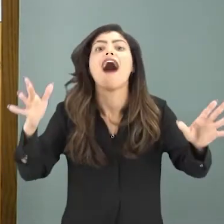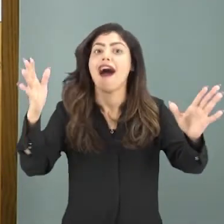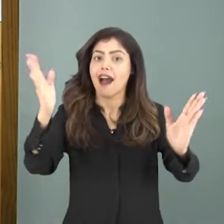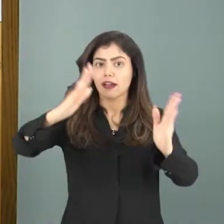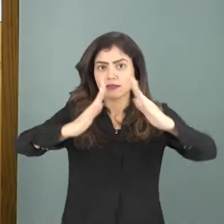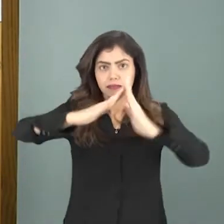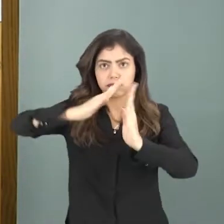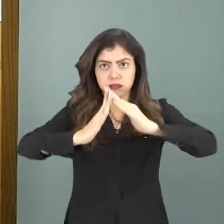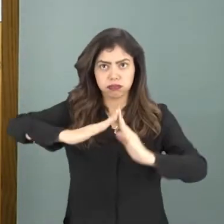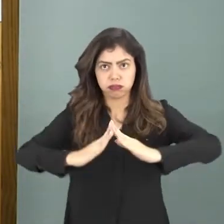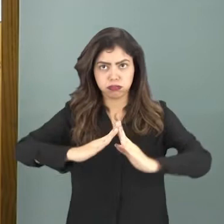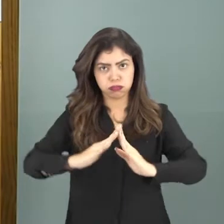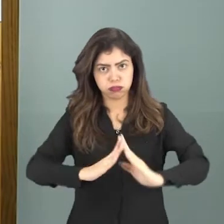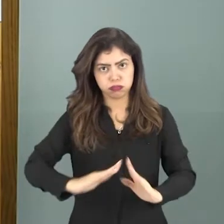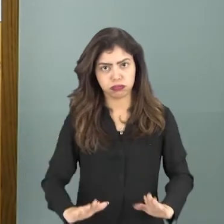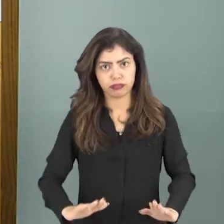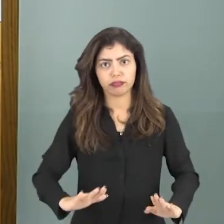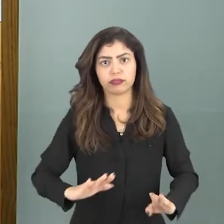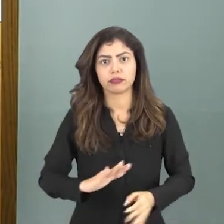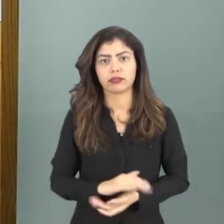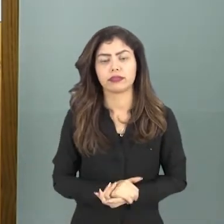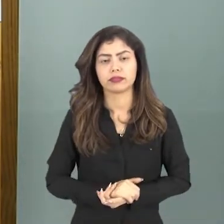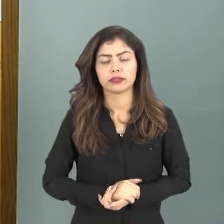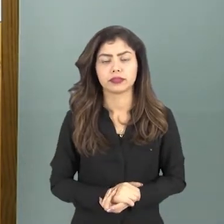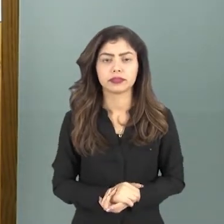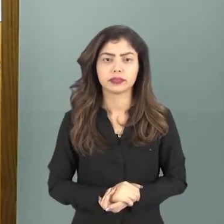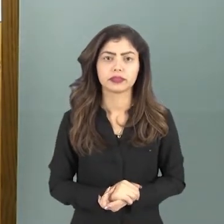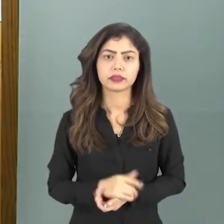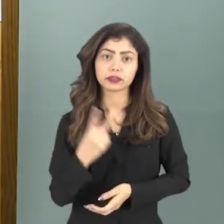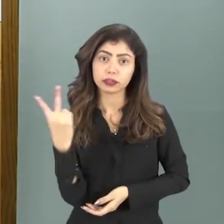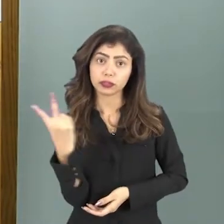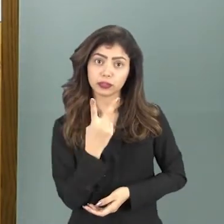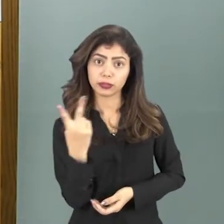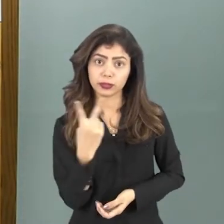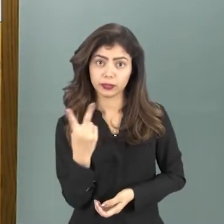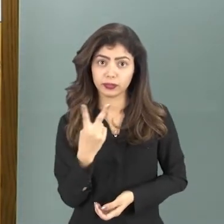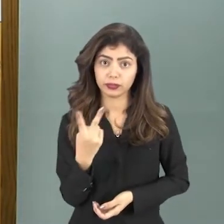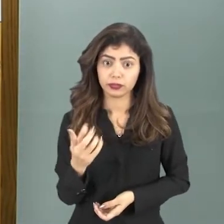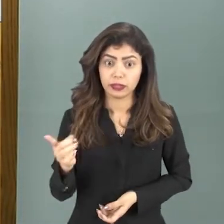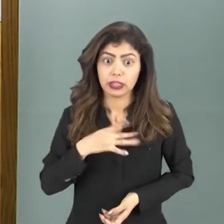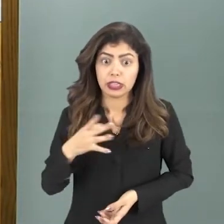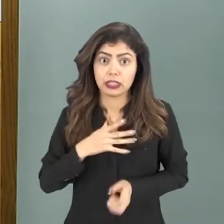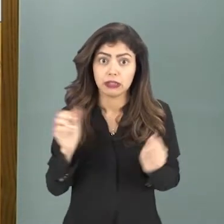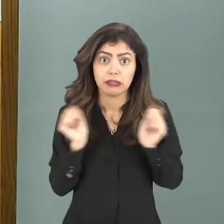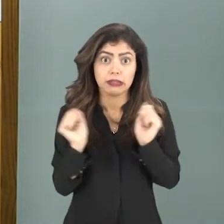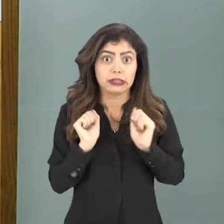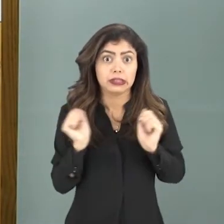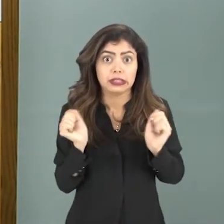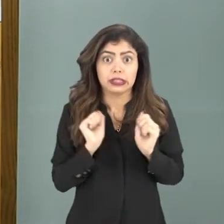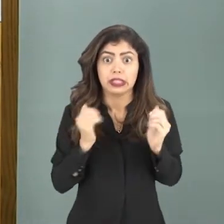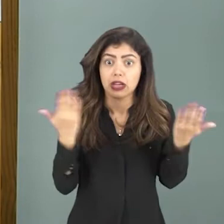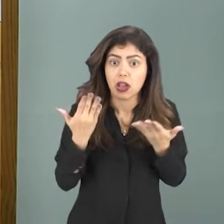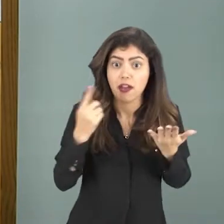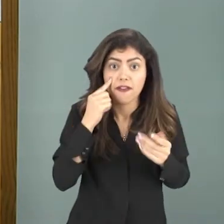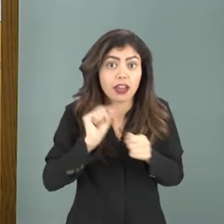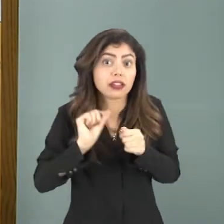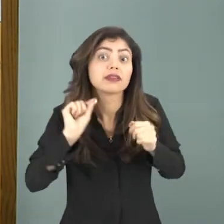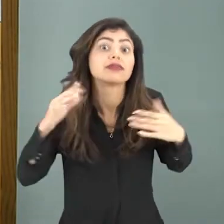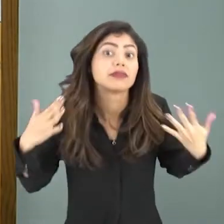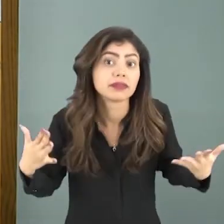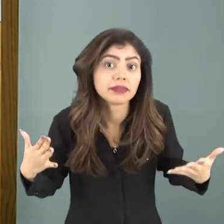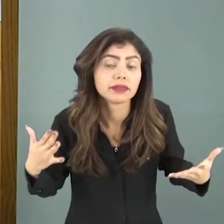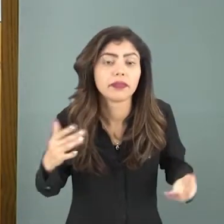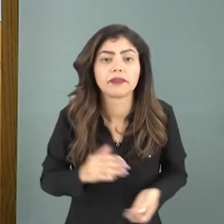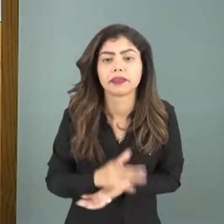e novamente a casa foi ao chão. Os 2 porquinhos ficaram desesperados. E agora o que